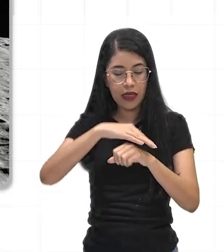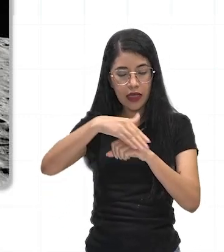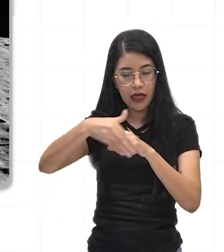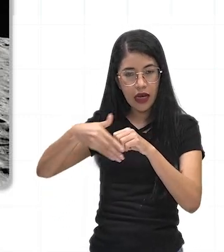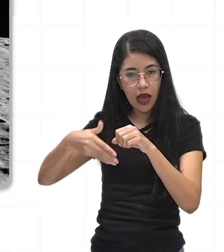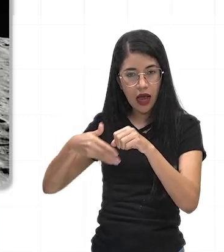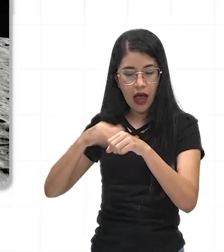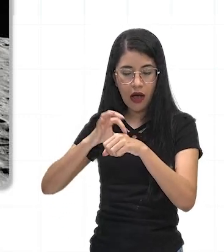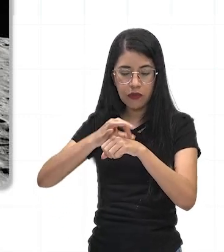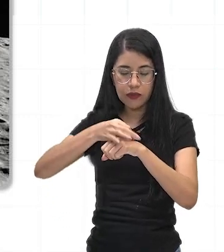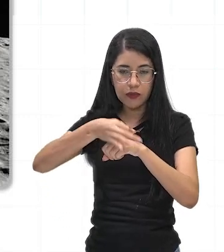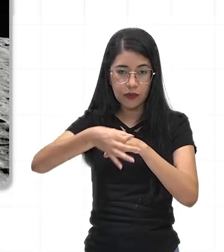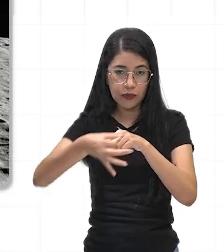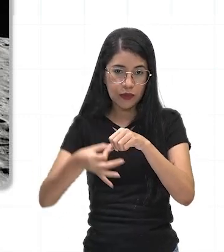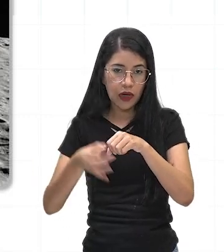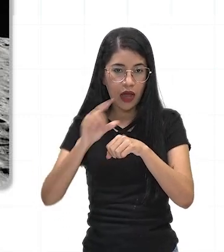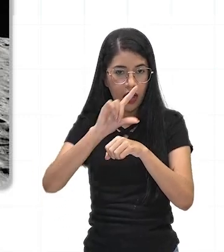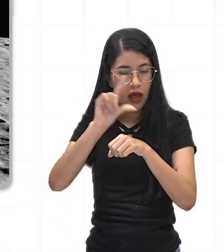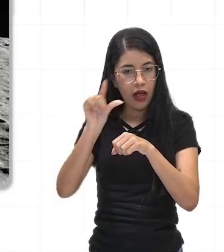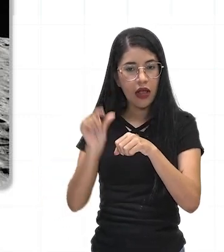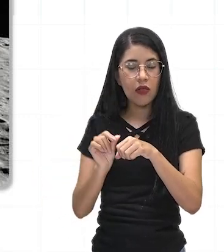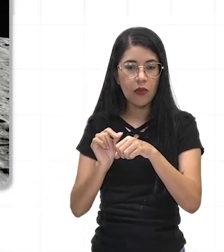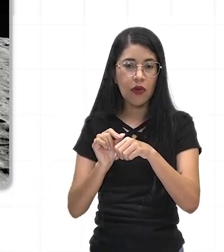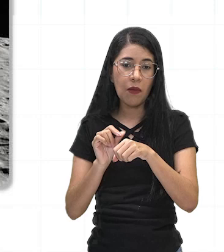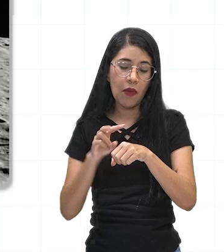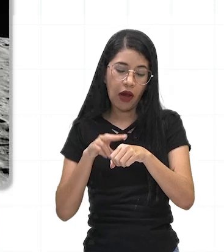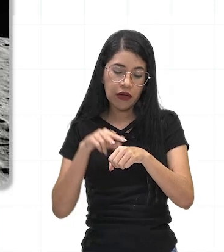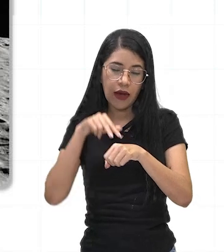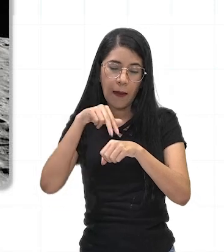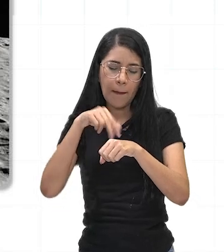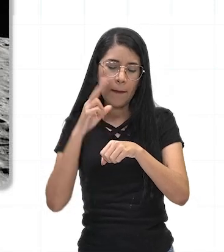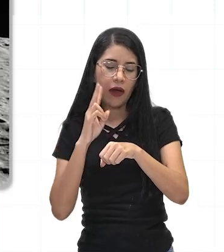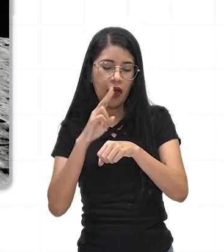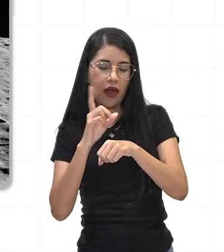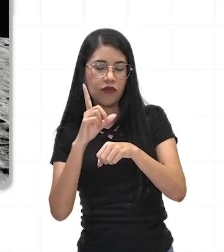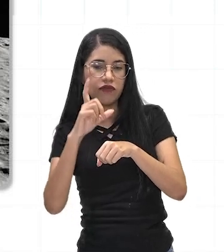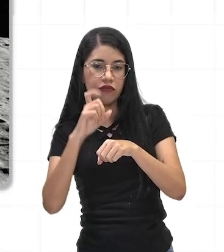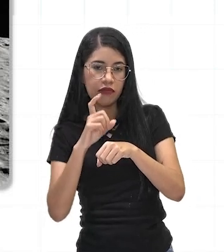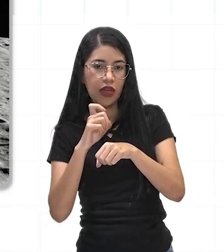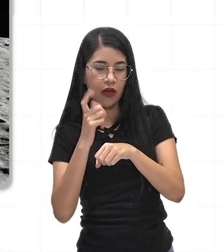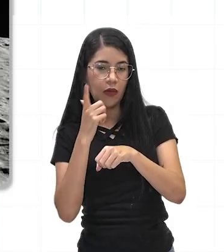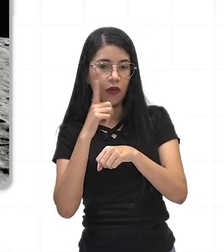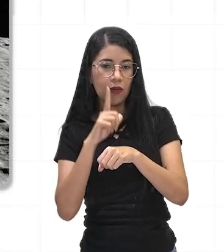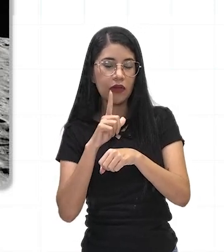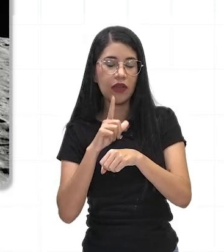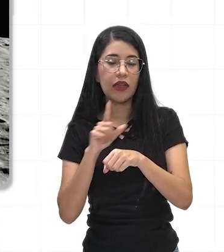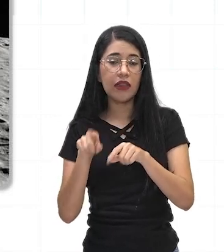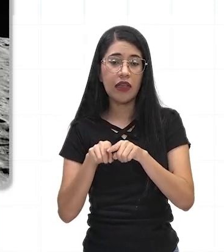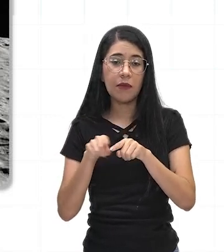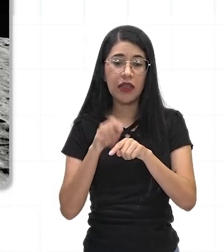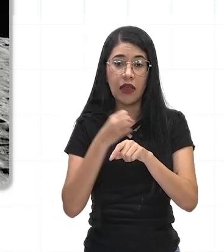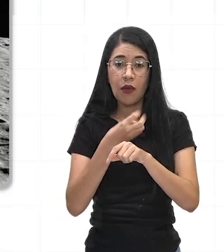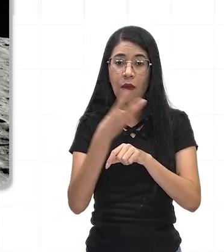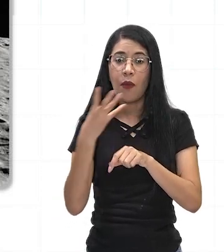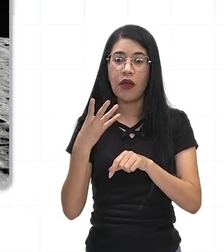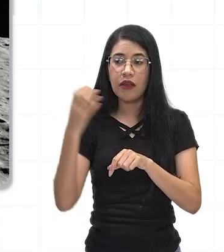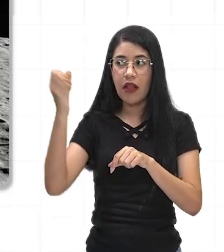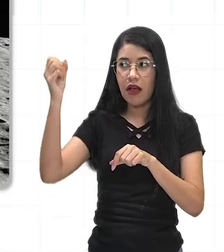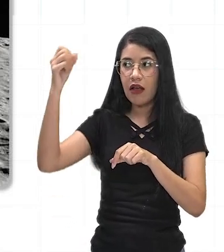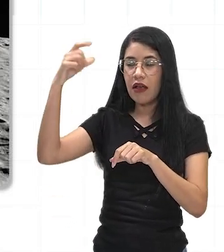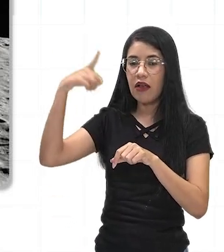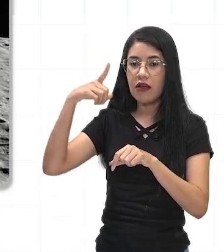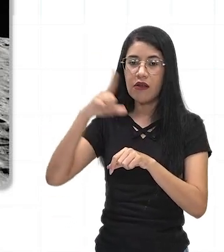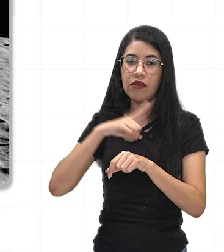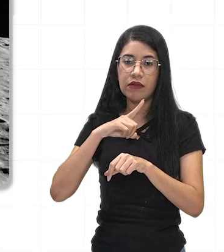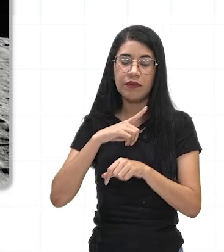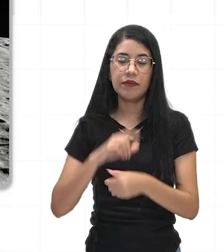está conseguindo visualizar porque provavelmente ela está numa posição onde ela está recebendo uma quantidade ali de luz solar.